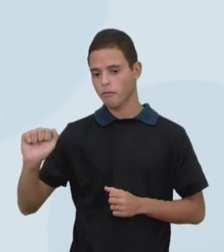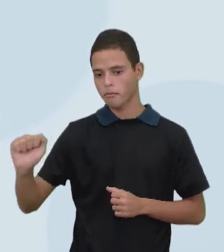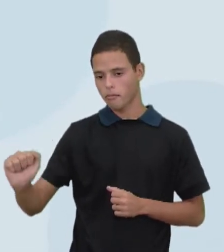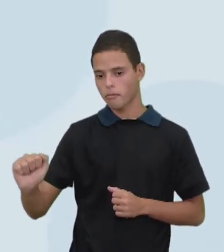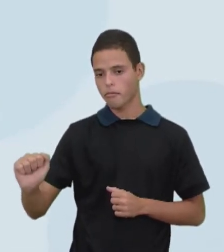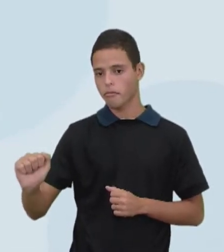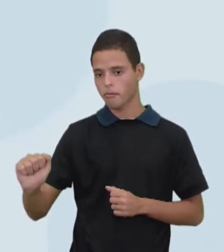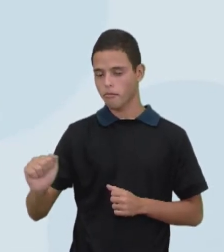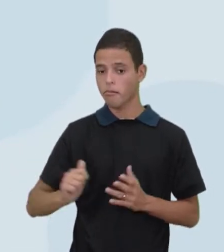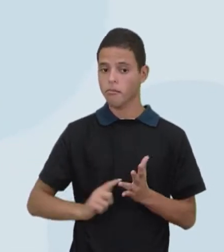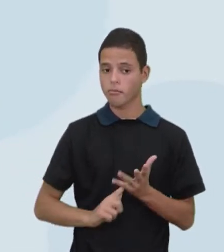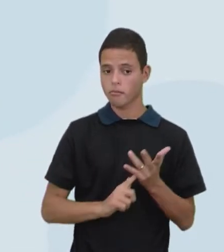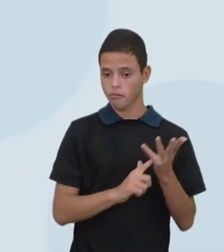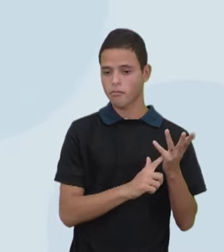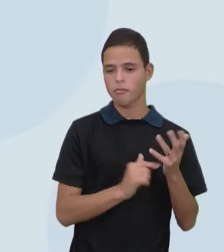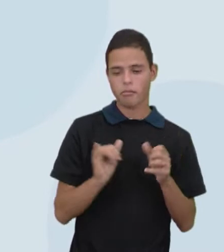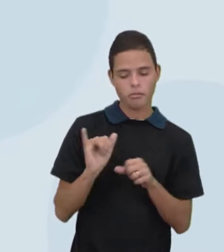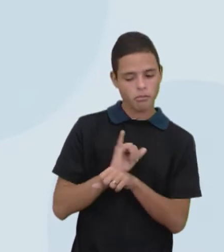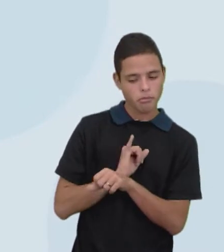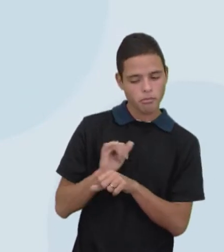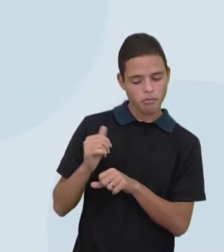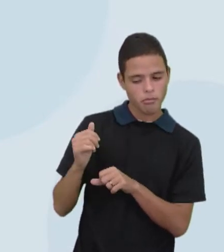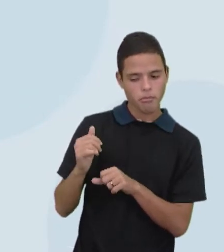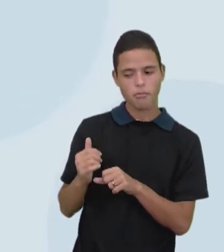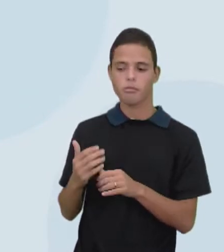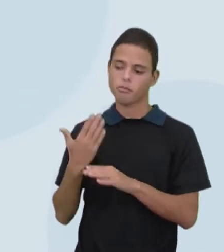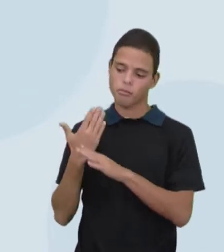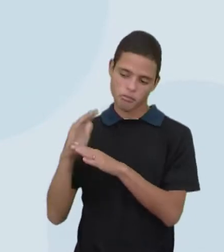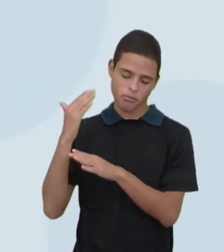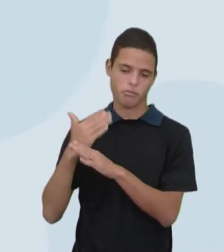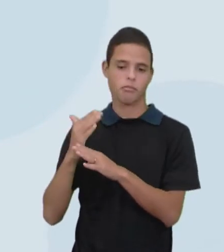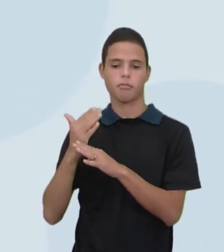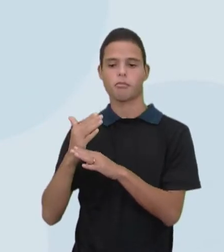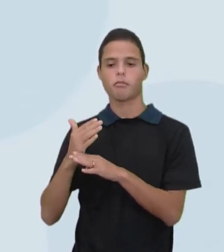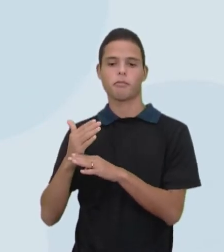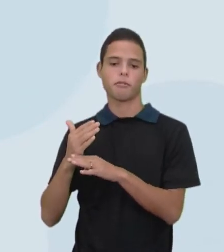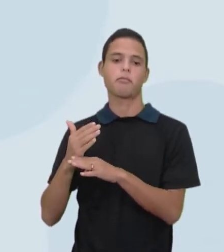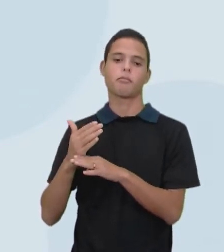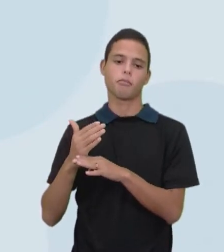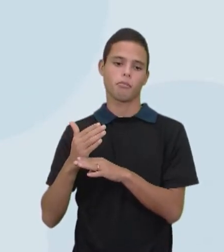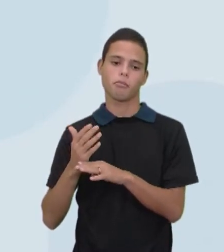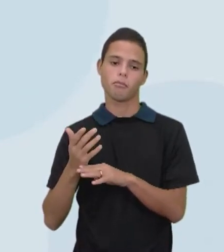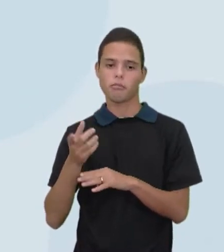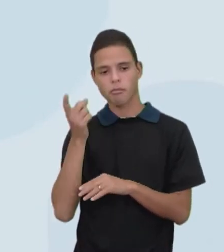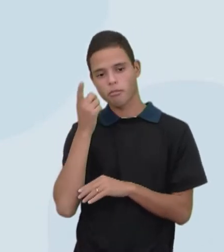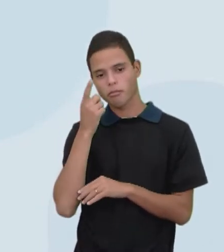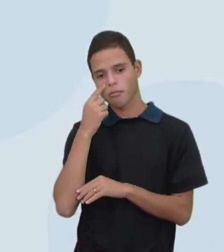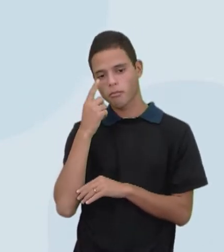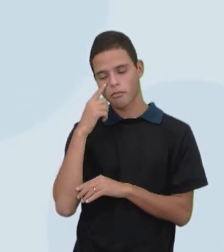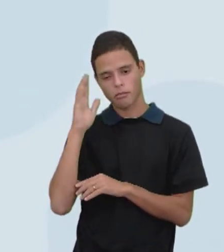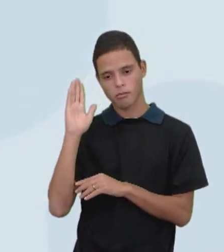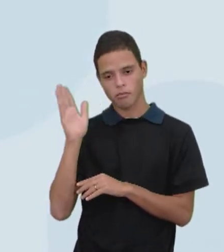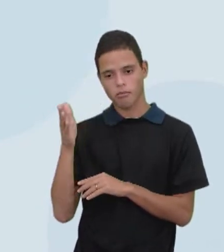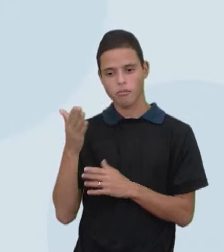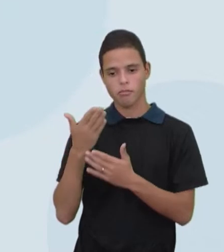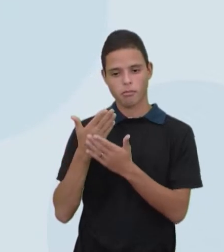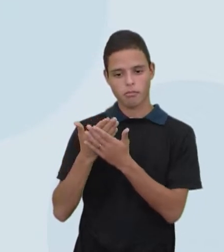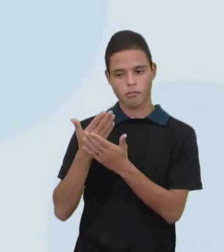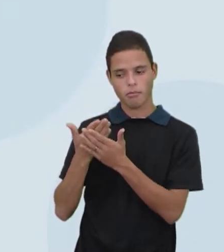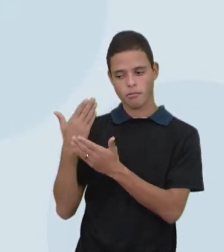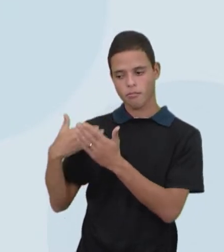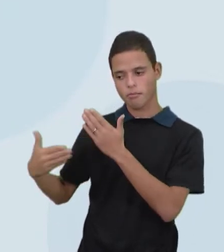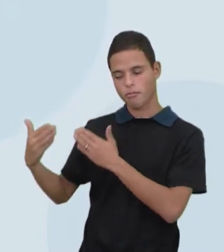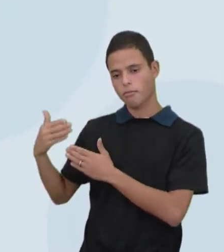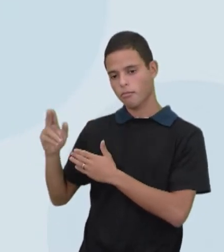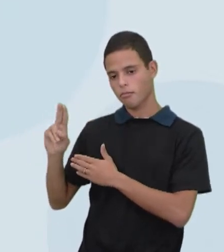como tecnologias aperfeiçoadas ou tecnologias modernas. A tradicional a gente viu na aula passada, né? Que são esses uso